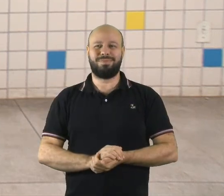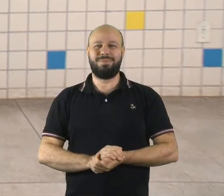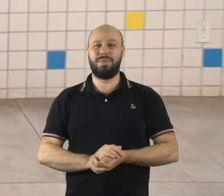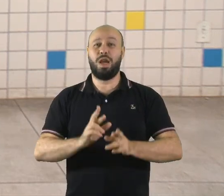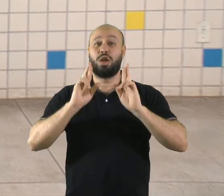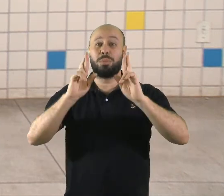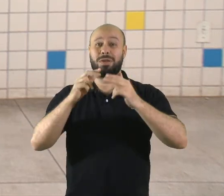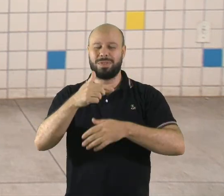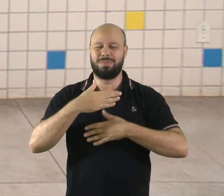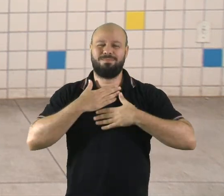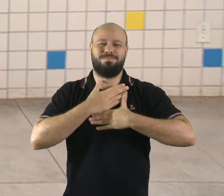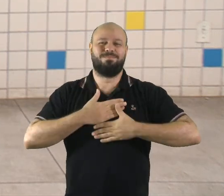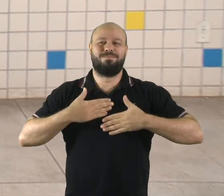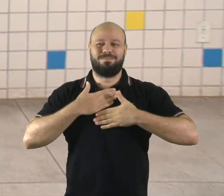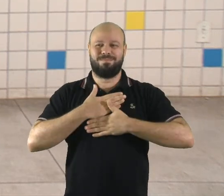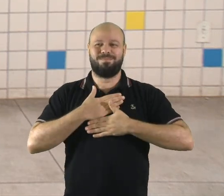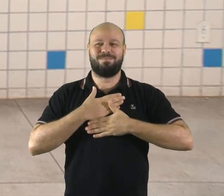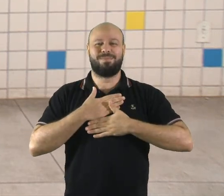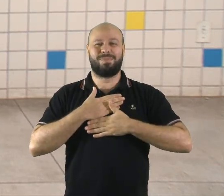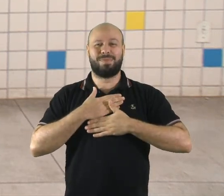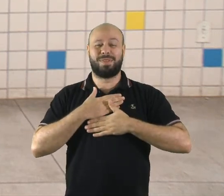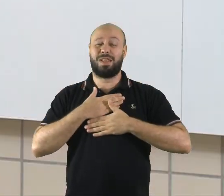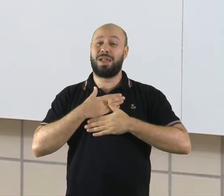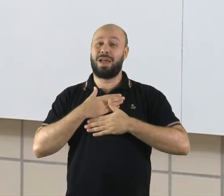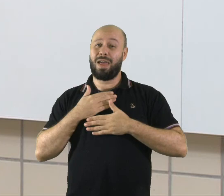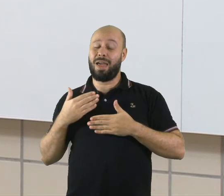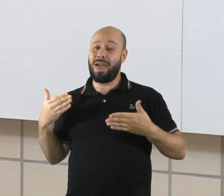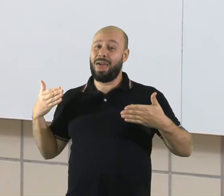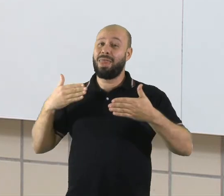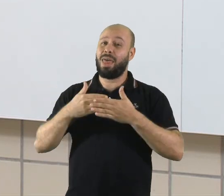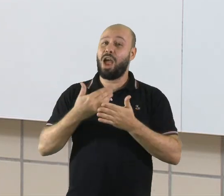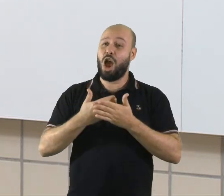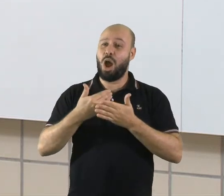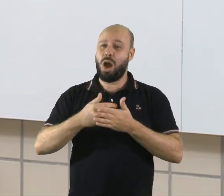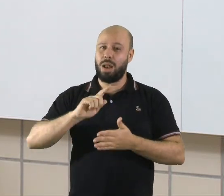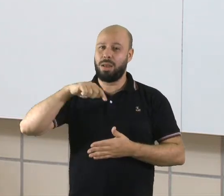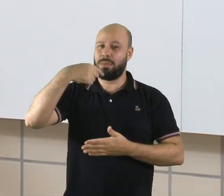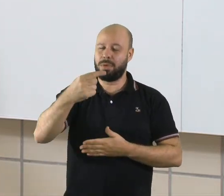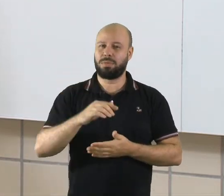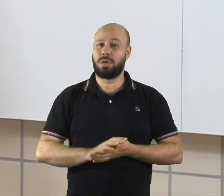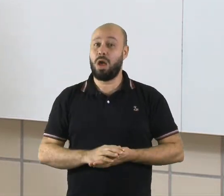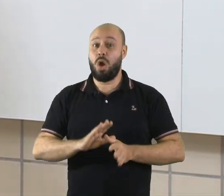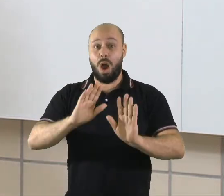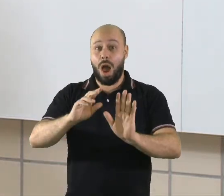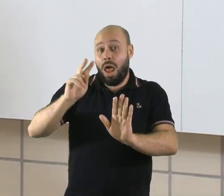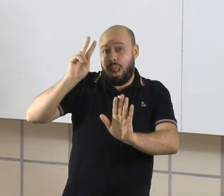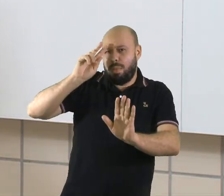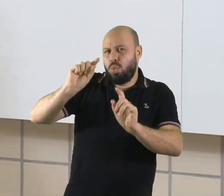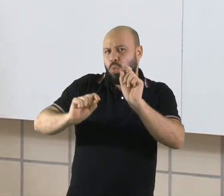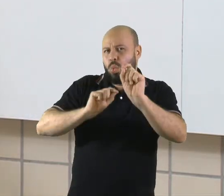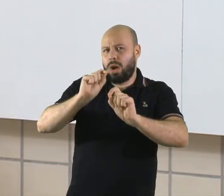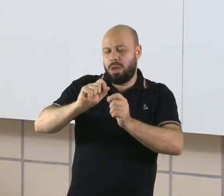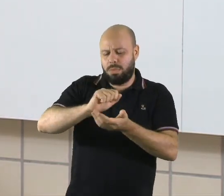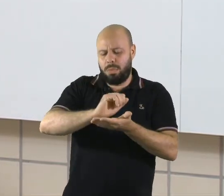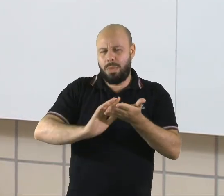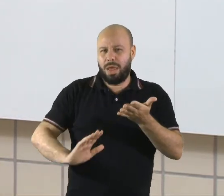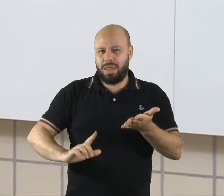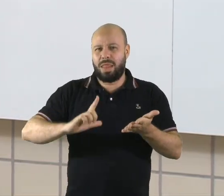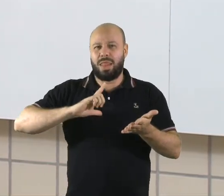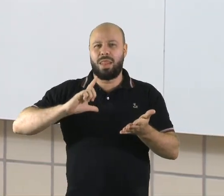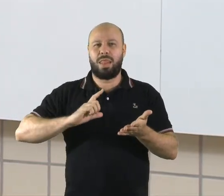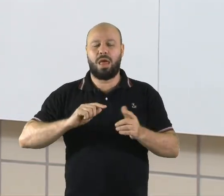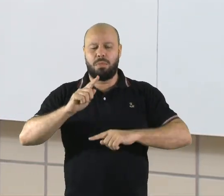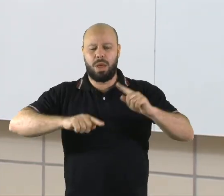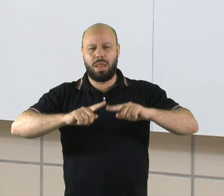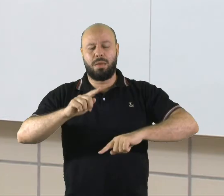Espero que tenham gostado. Até a próxima aula. Lembrando que Todos os nossos materiais estão